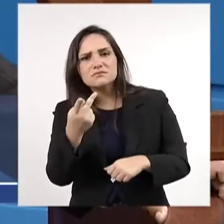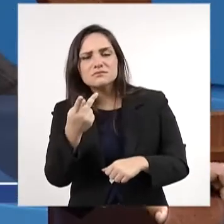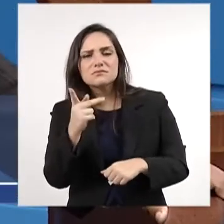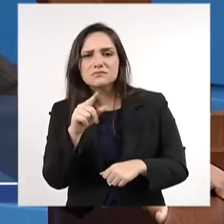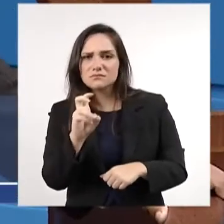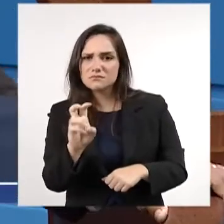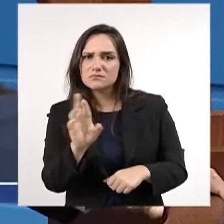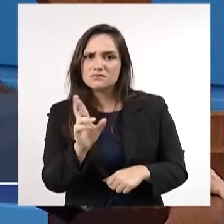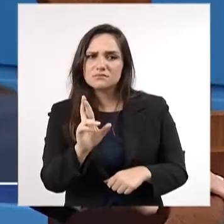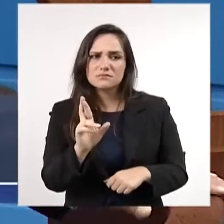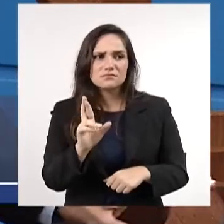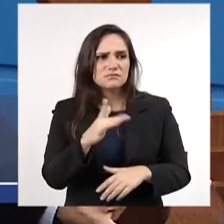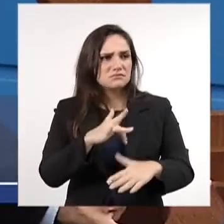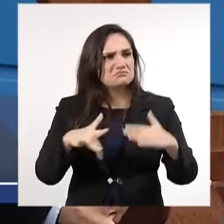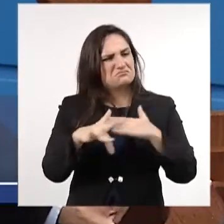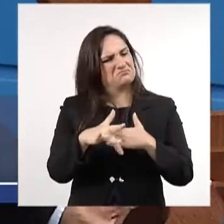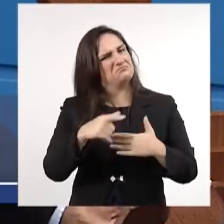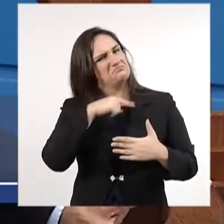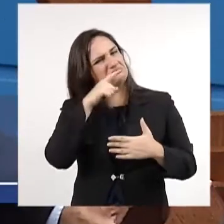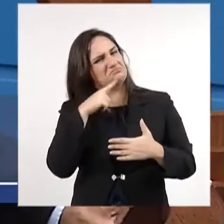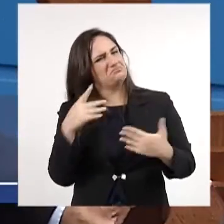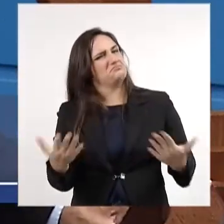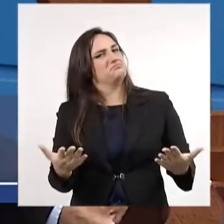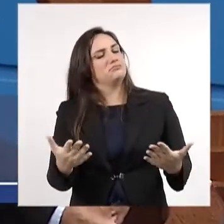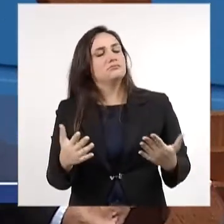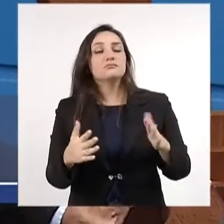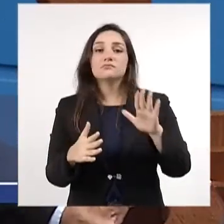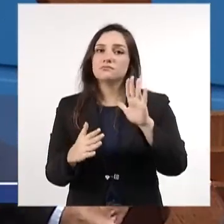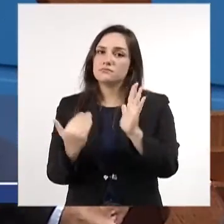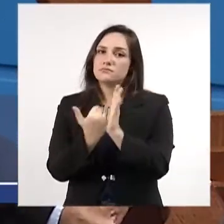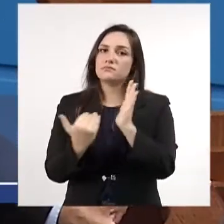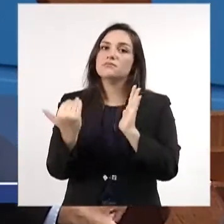que esse aumento do litro da gasolina,